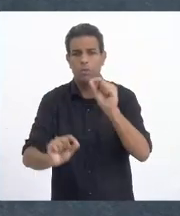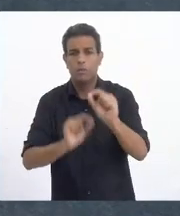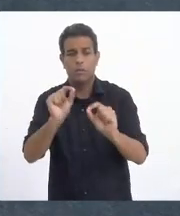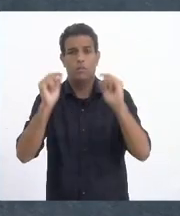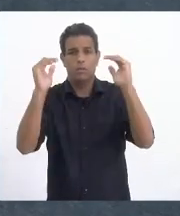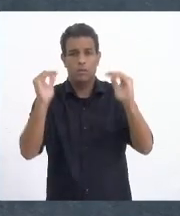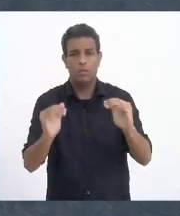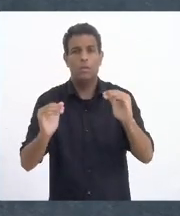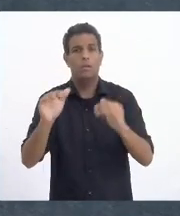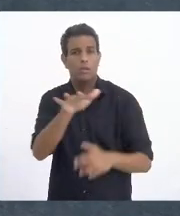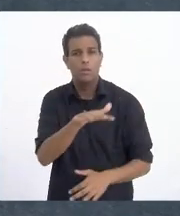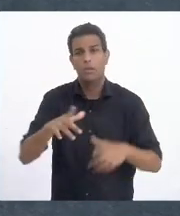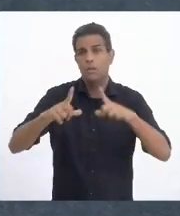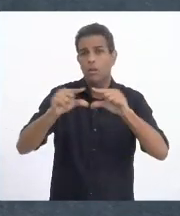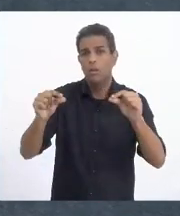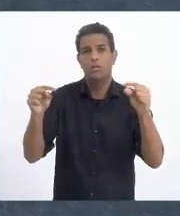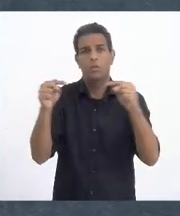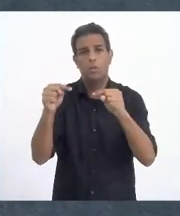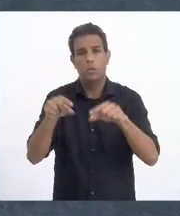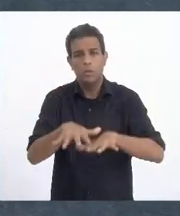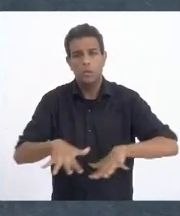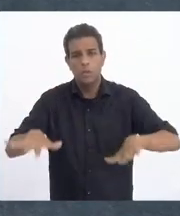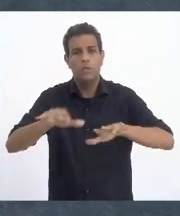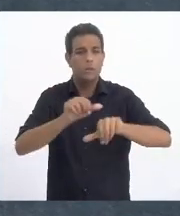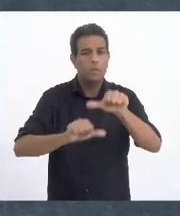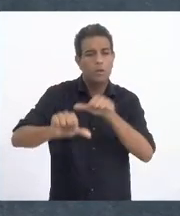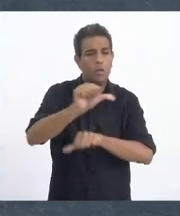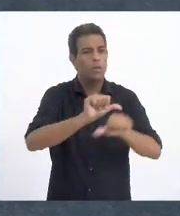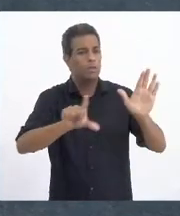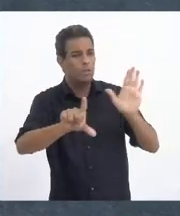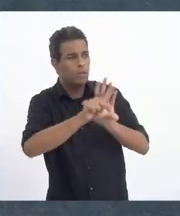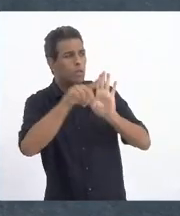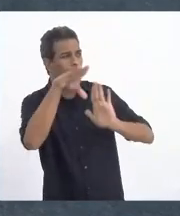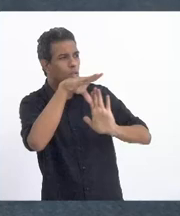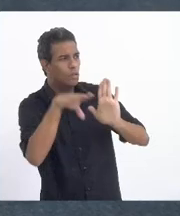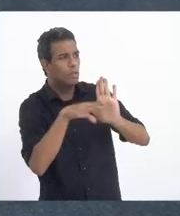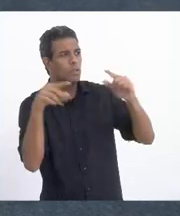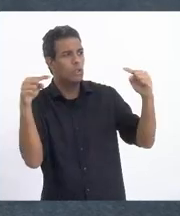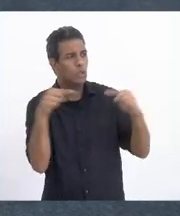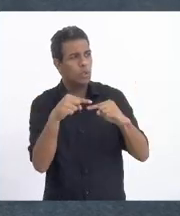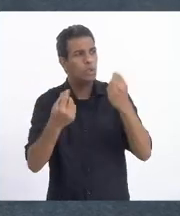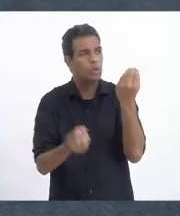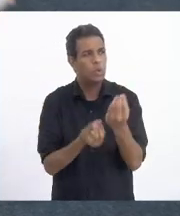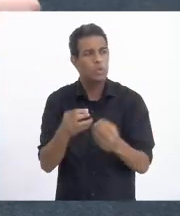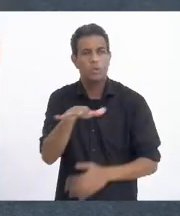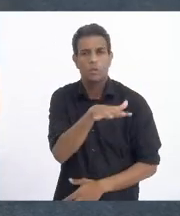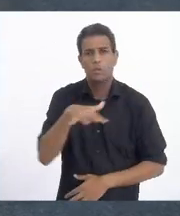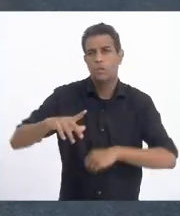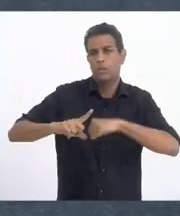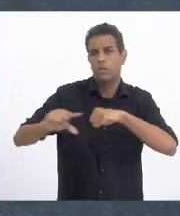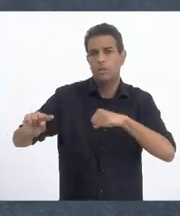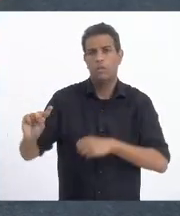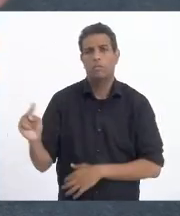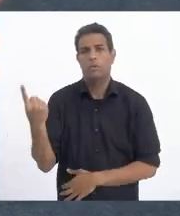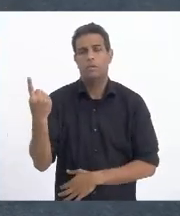Distrito Federal e dos municípios, quanto à alteração promovida ao artigo 1º desta emenda,